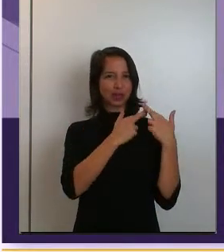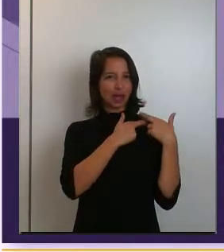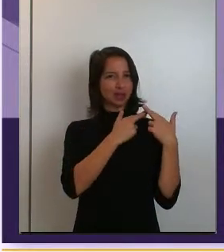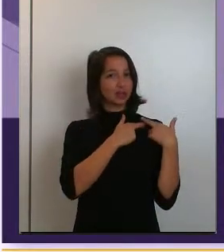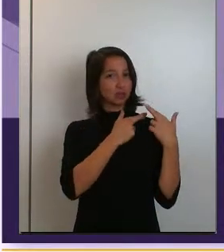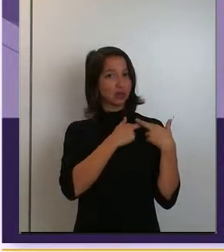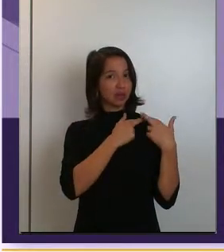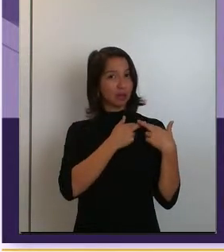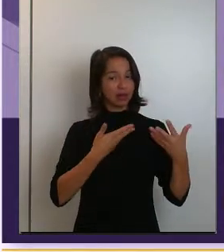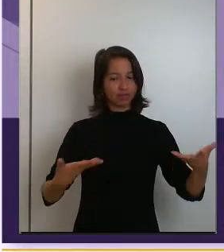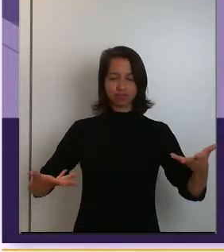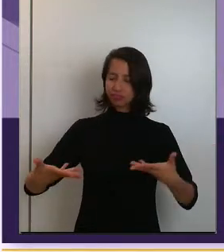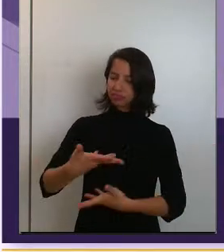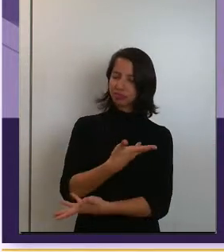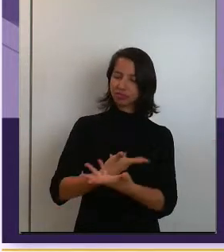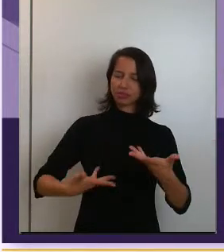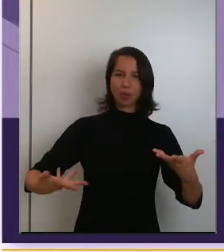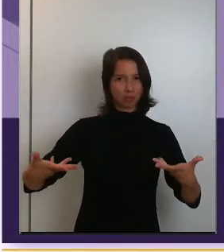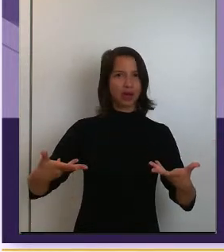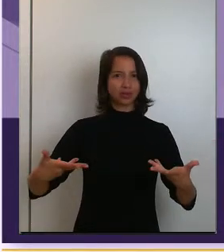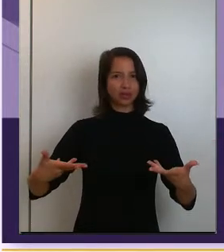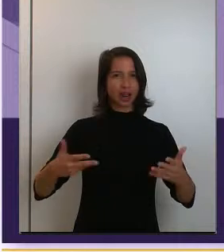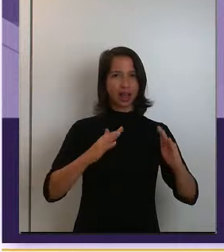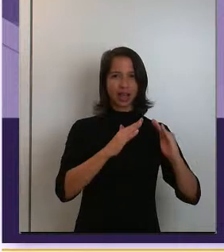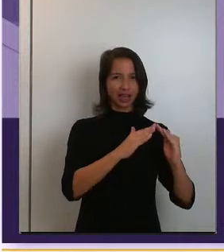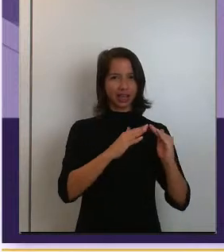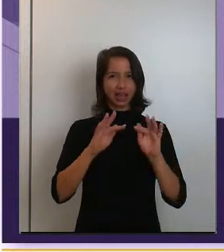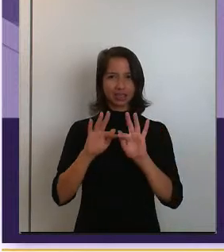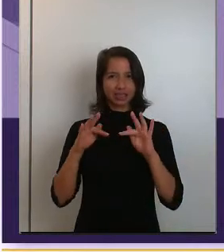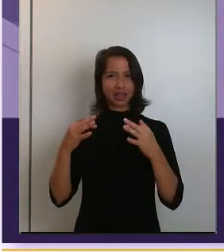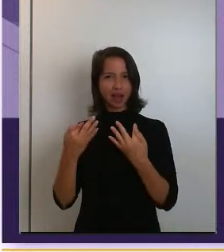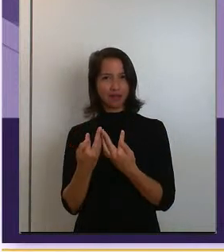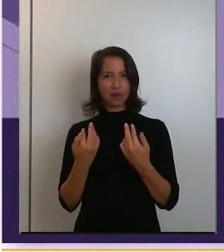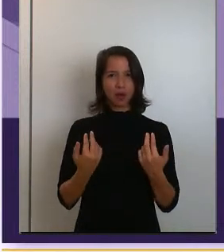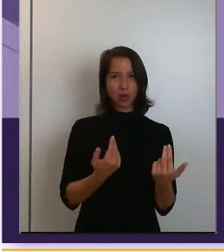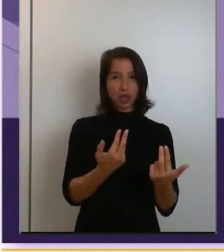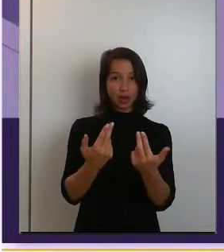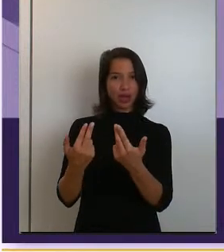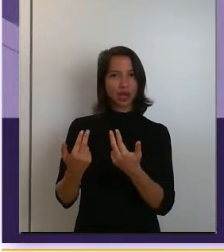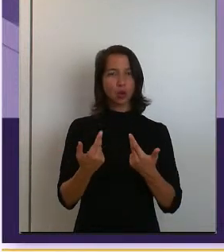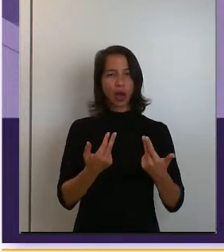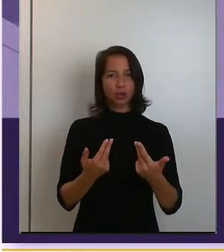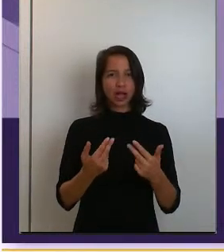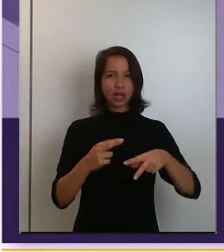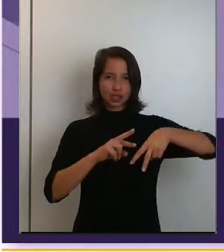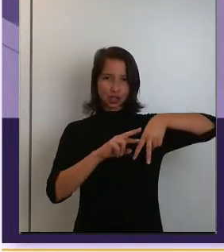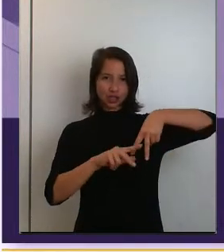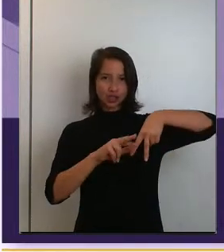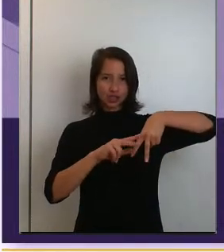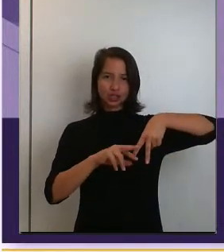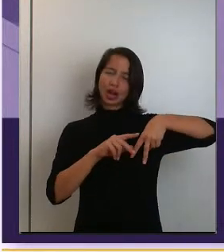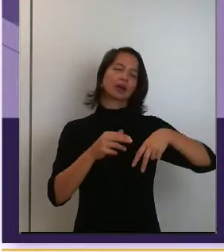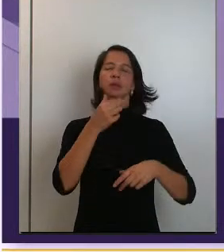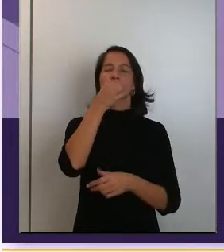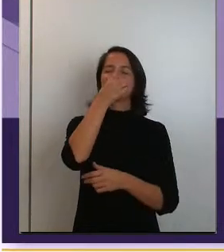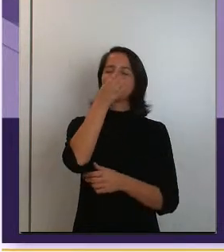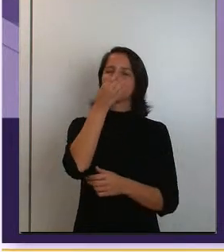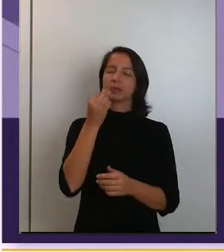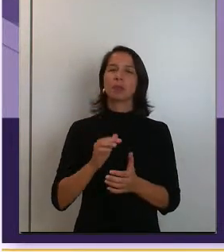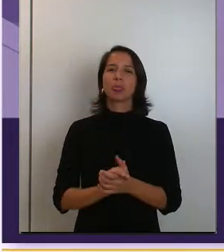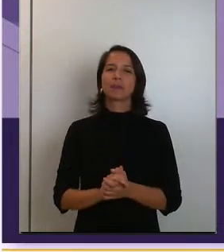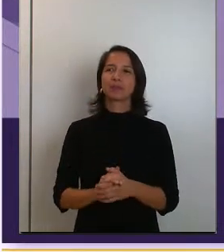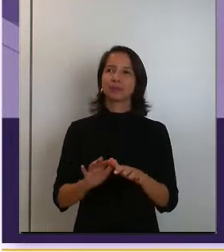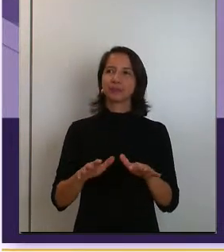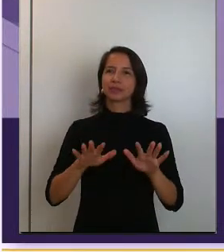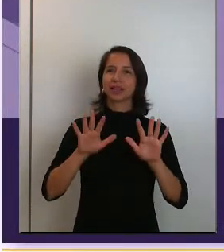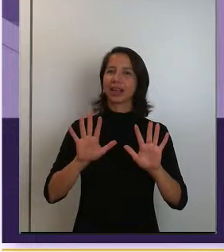família como formas de alcançar a igualdade entre homens e mulheres. Antes de entrar especificamente no tema,